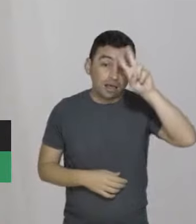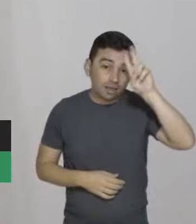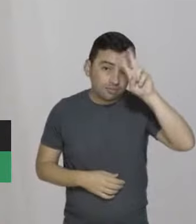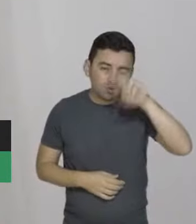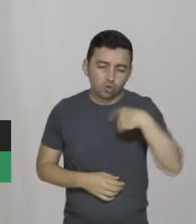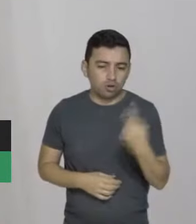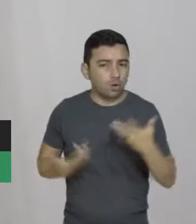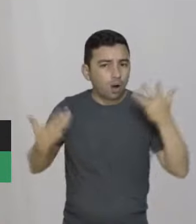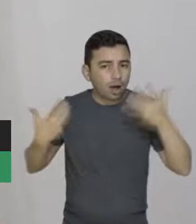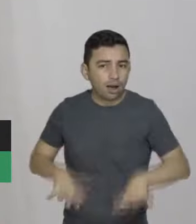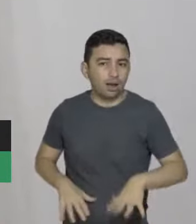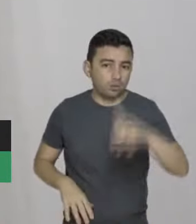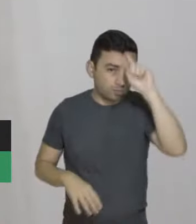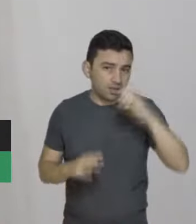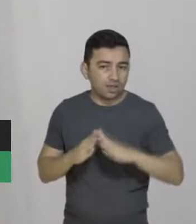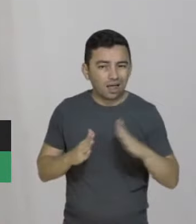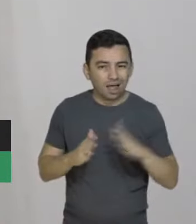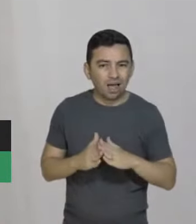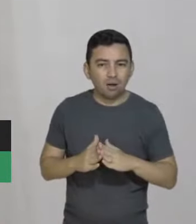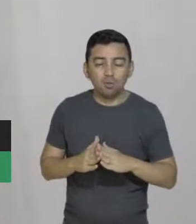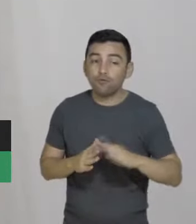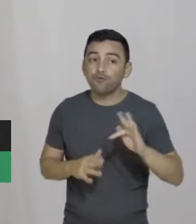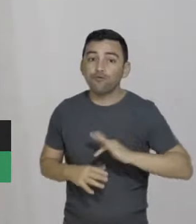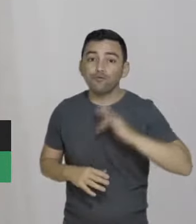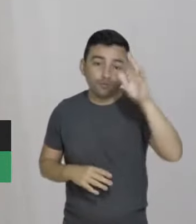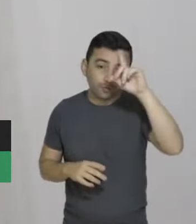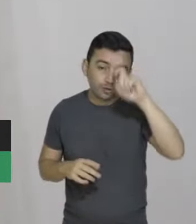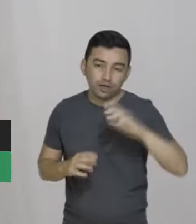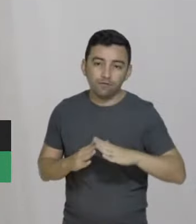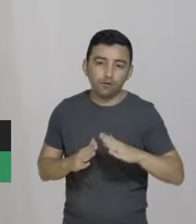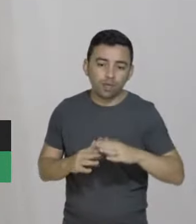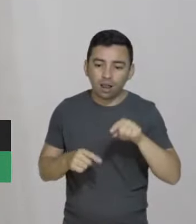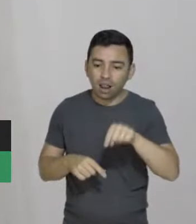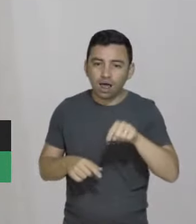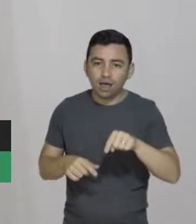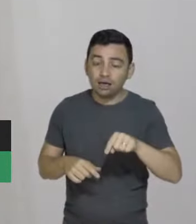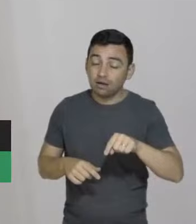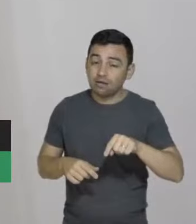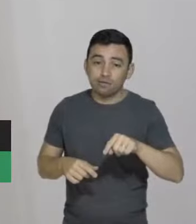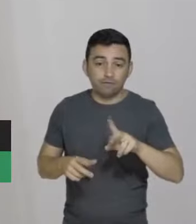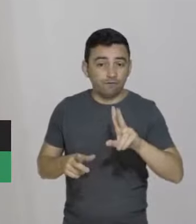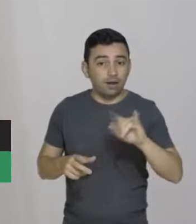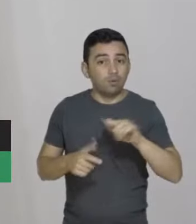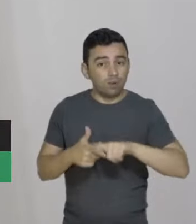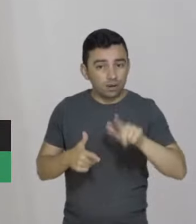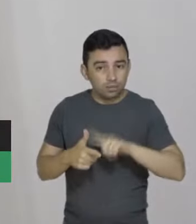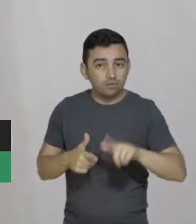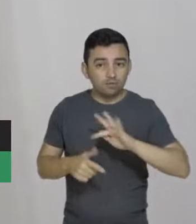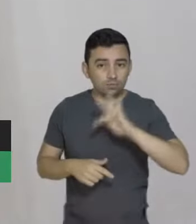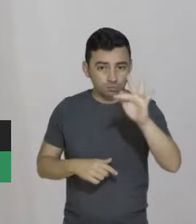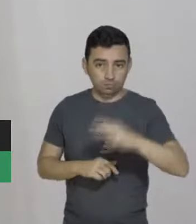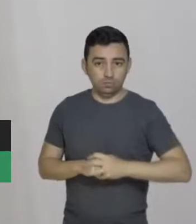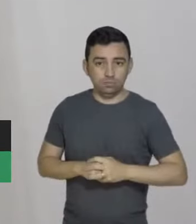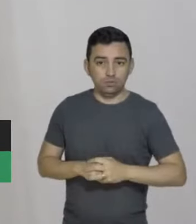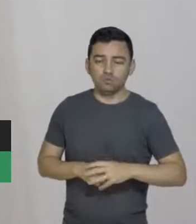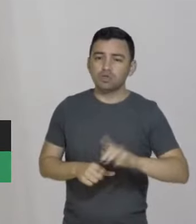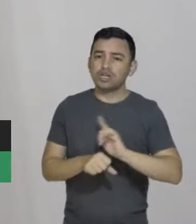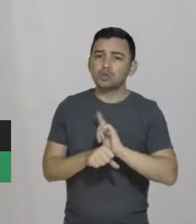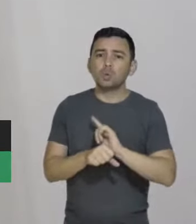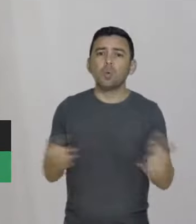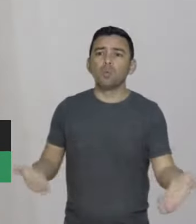teremos hospitais suficientes daqui a alguns anos se nós não mudarmos o formato de fazer saúde pública. Infelizmente, os gestores